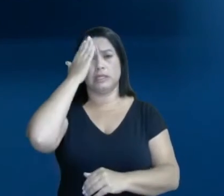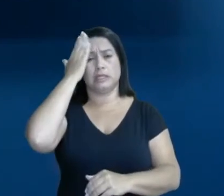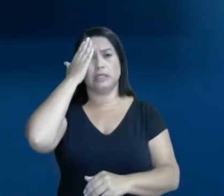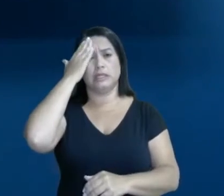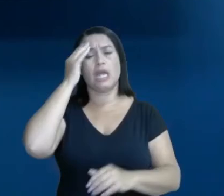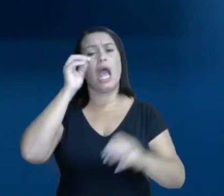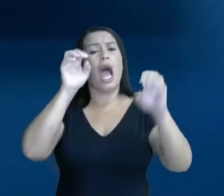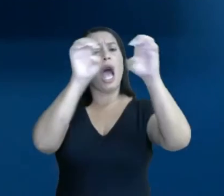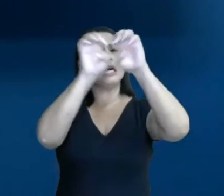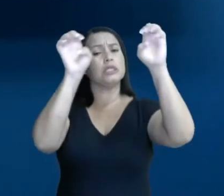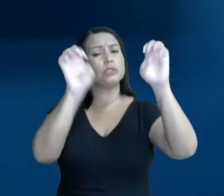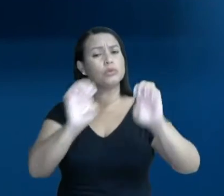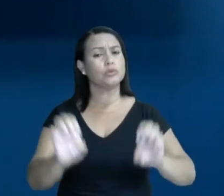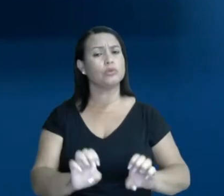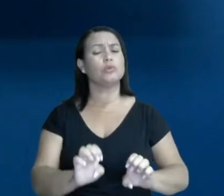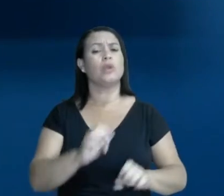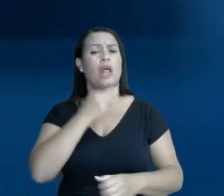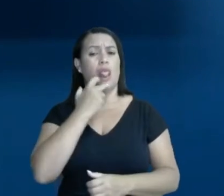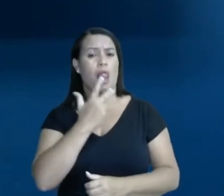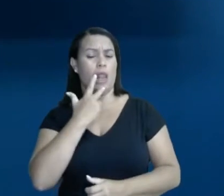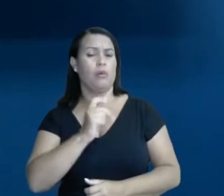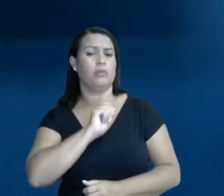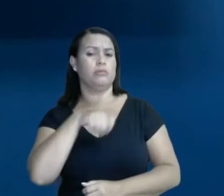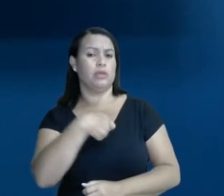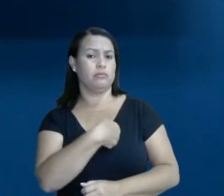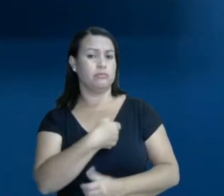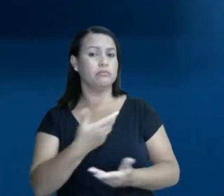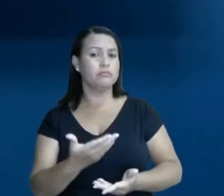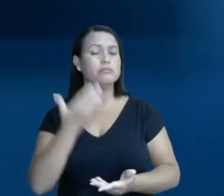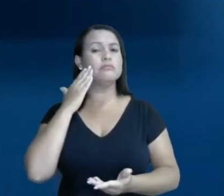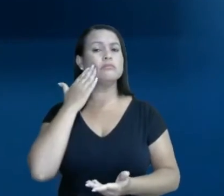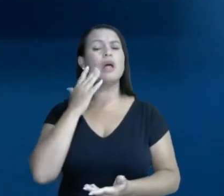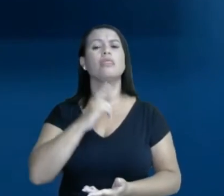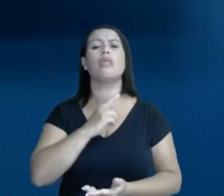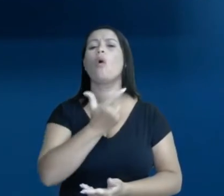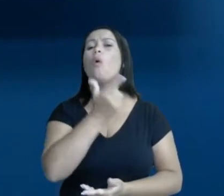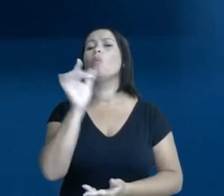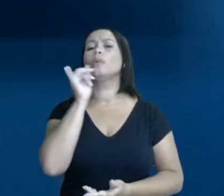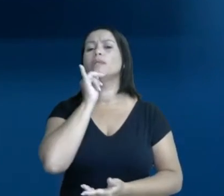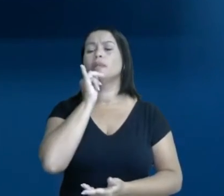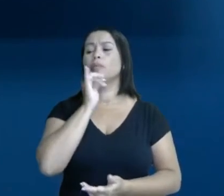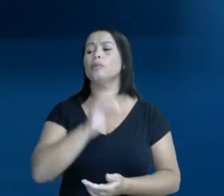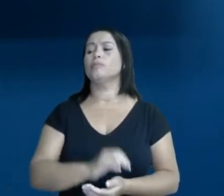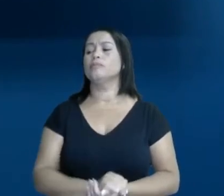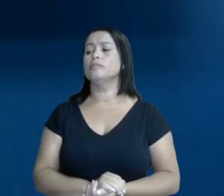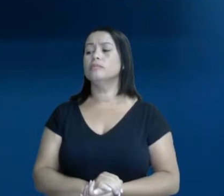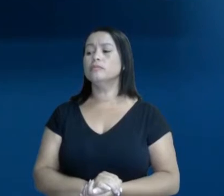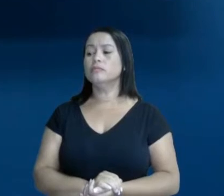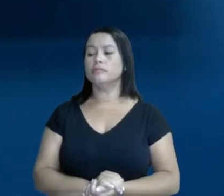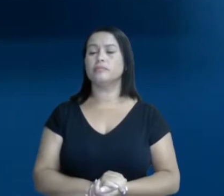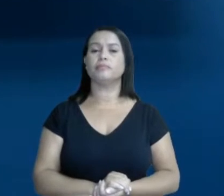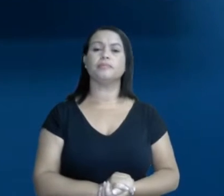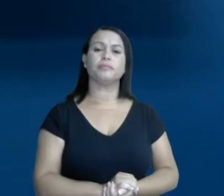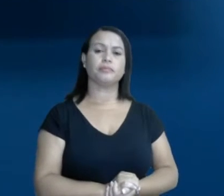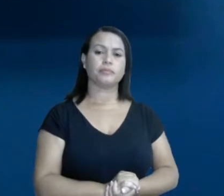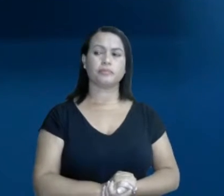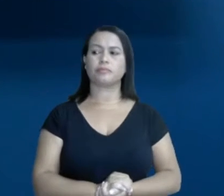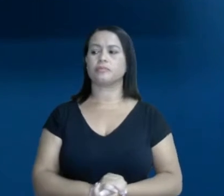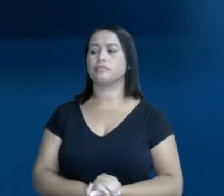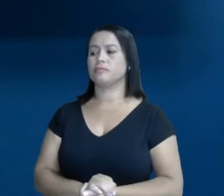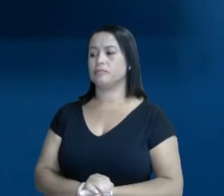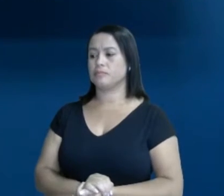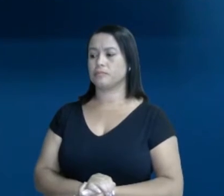a estrutura da língua espanhola. Então, a gente tem outro exemplo aí, ó. Las partituras